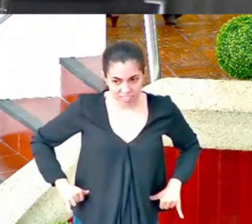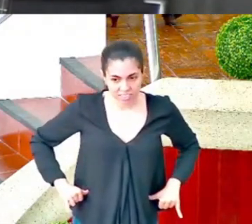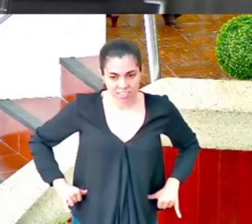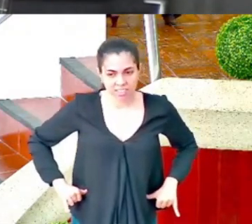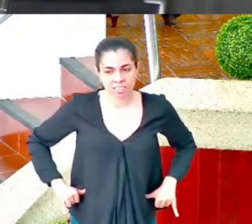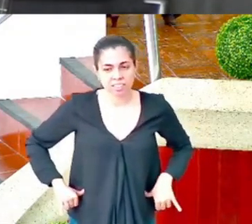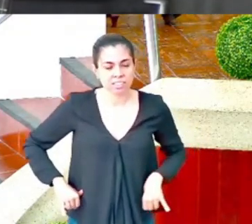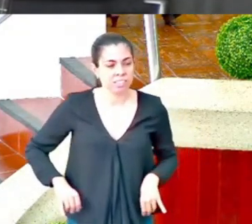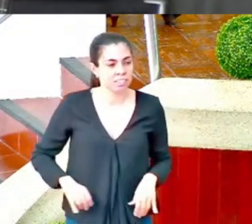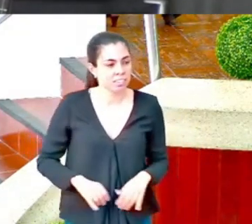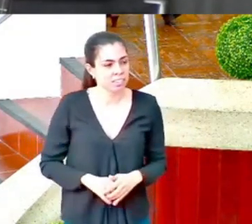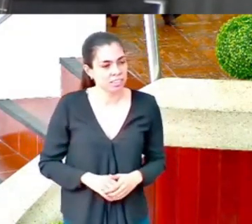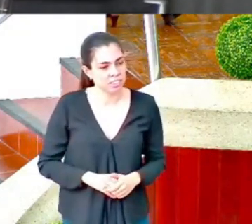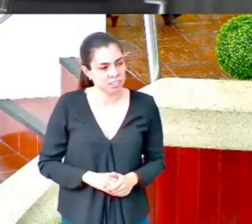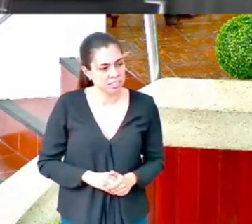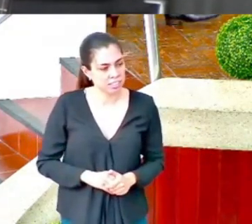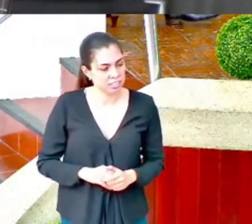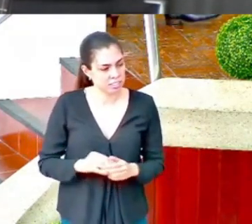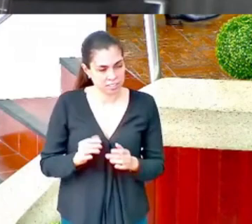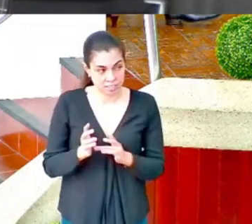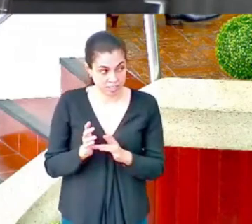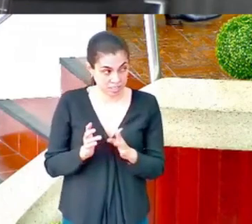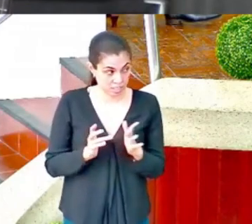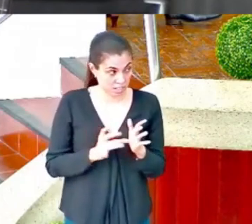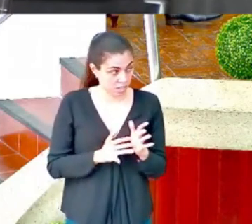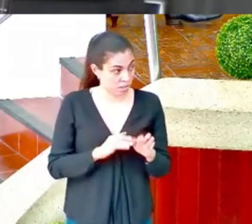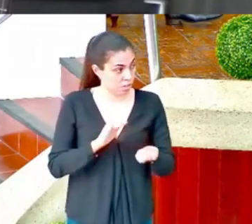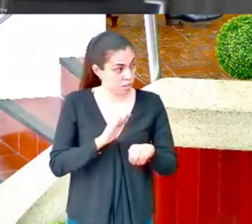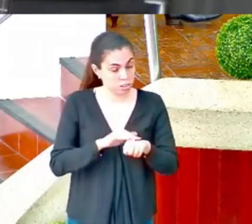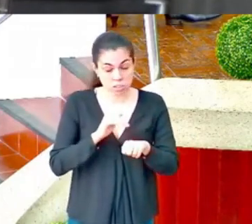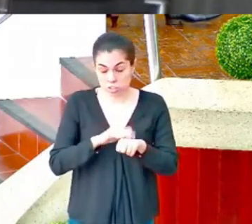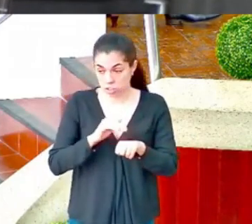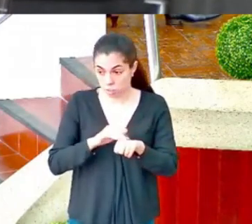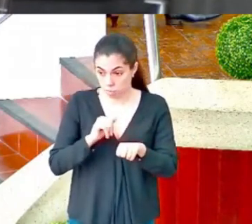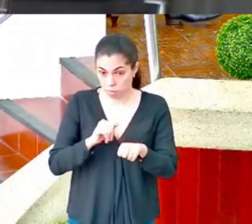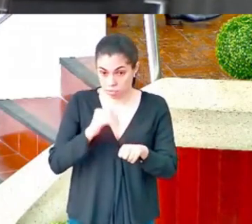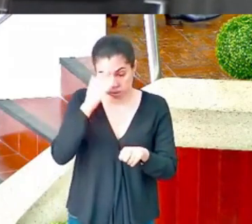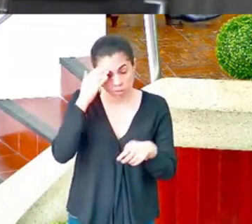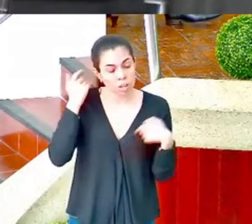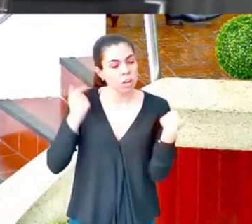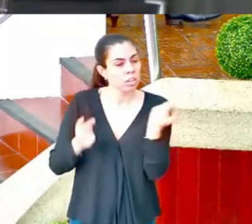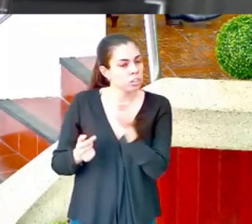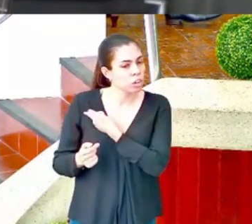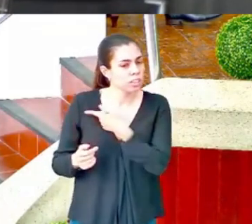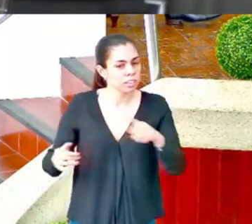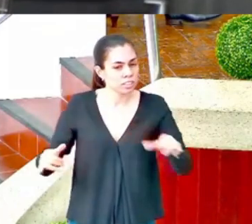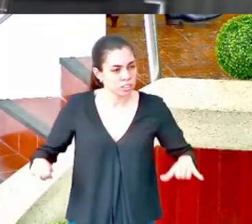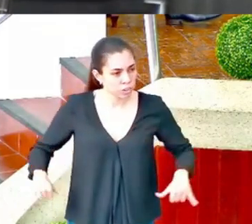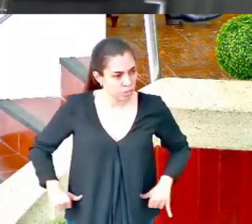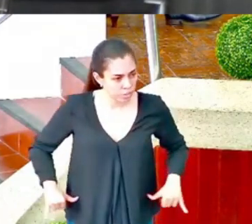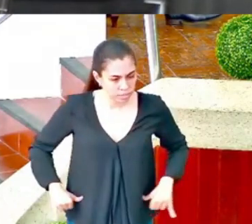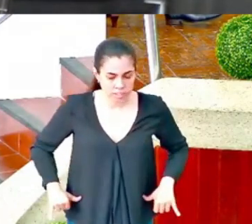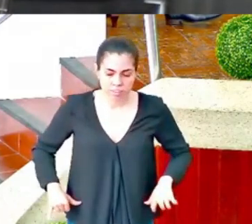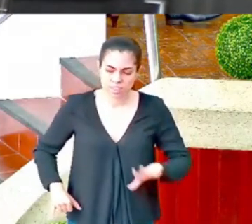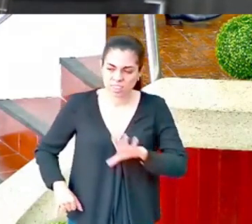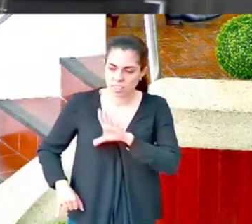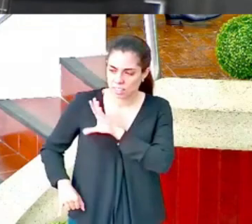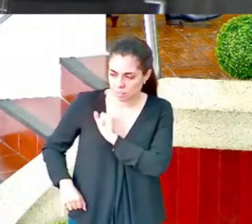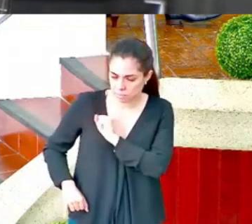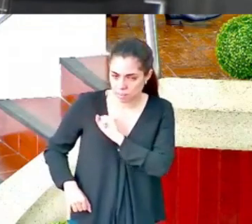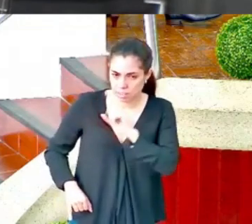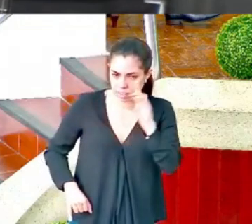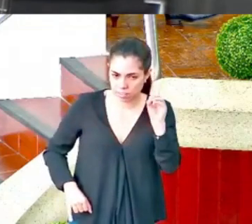ao mundo. O cristianismo é um chamado a pais ensinarem seus filhos o caminho do Senhor. E filhos amarem o ensinamento dos seus